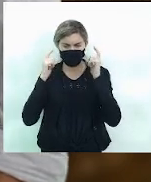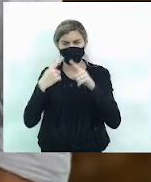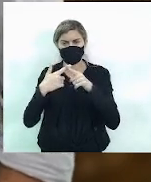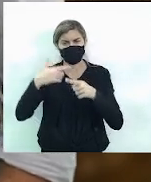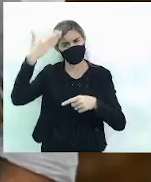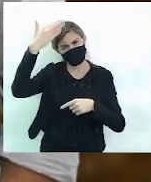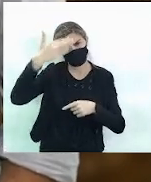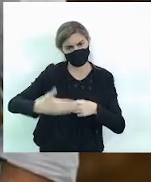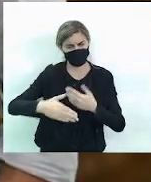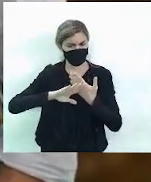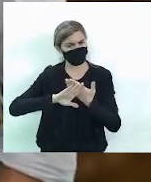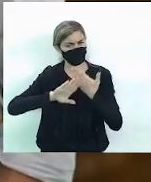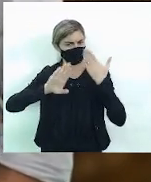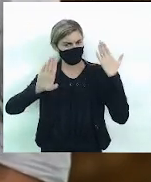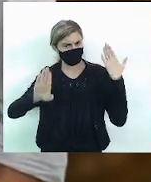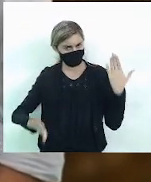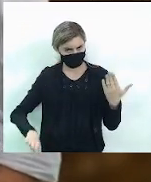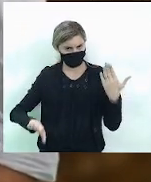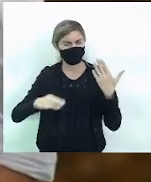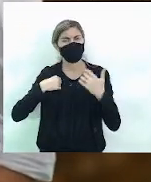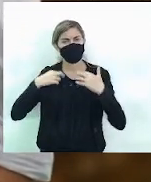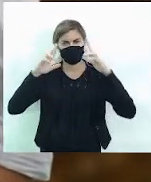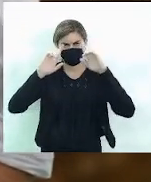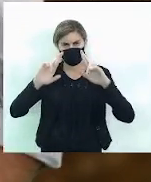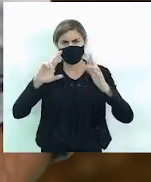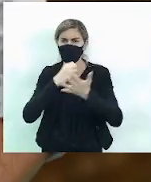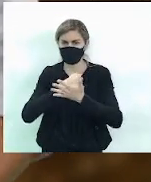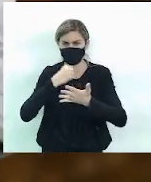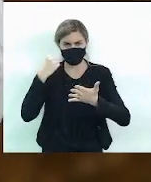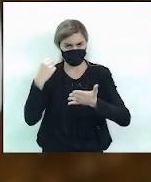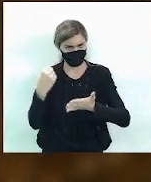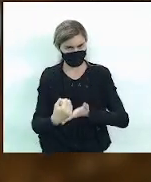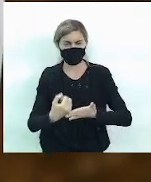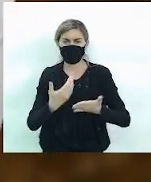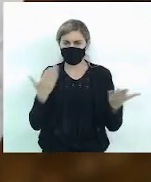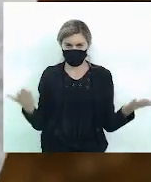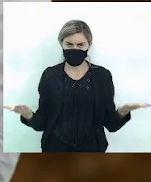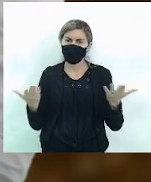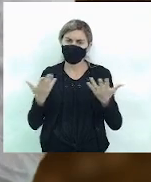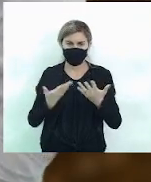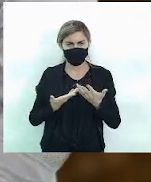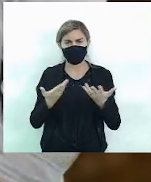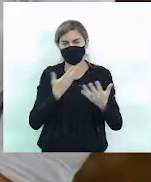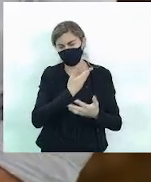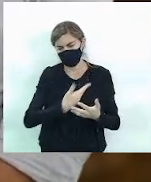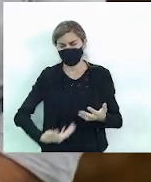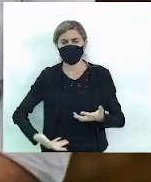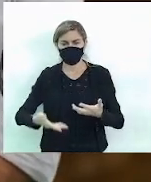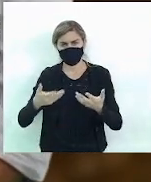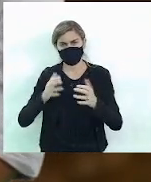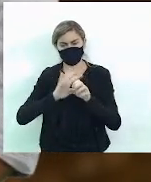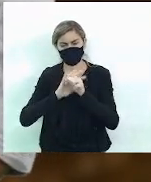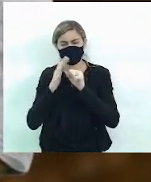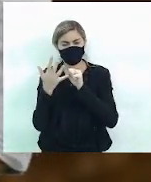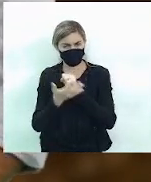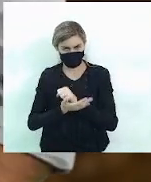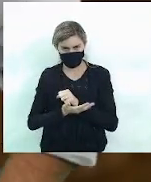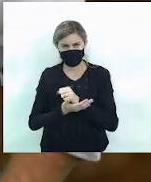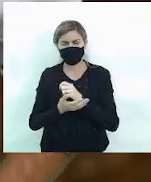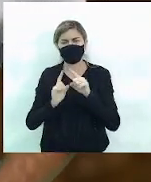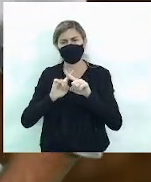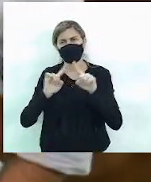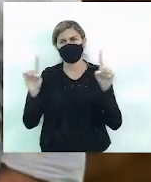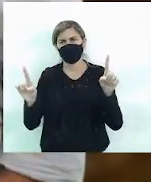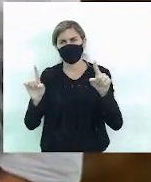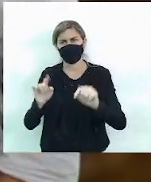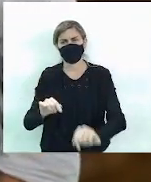temos uma divisória, estamos respeitando o que é aqui, o protocolo, não é isso? Exato. Contra a Covid-19. Mas,